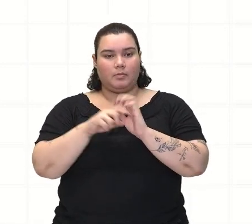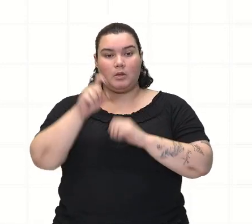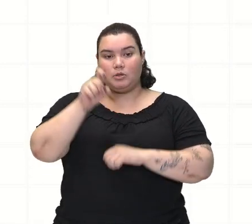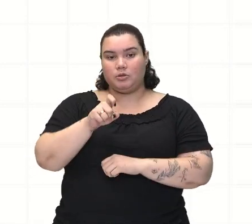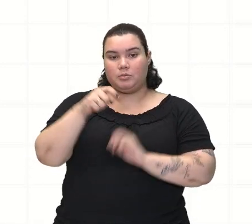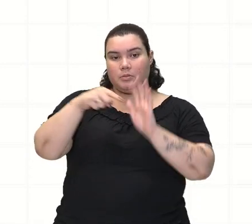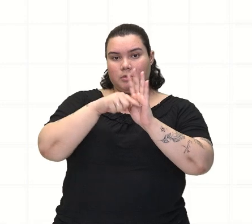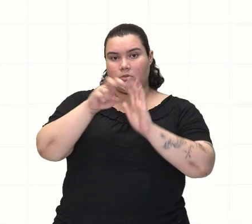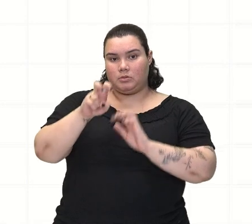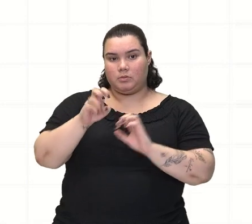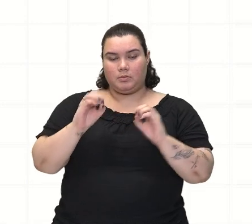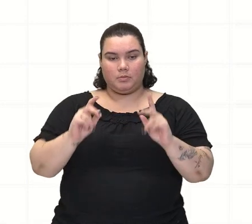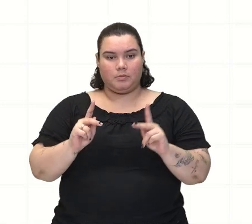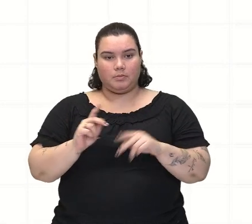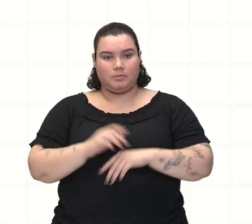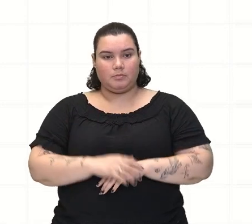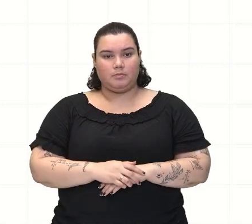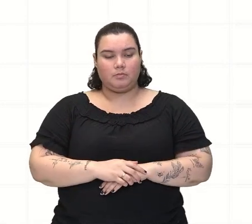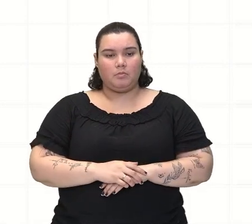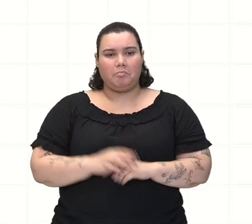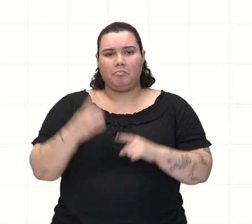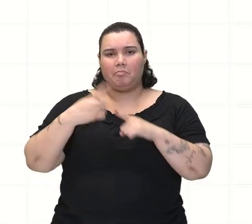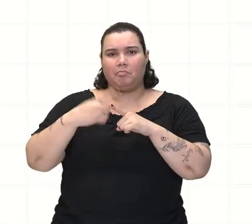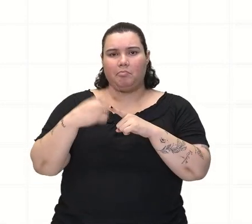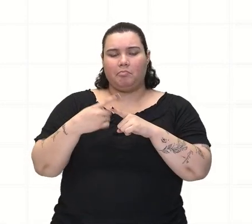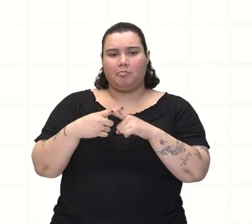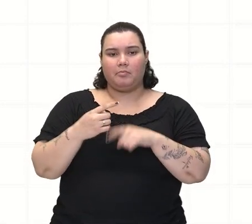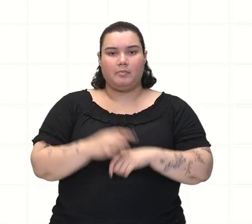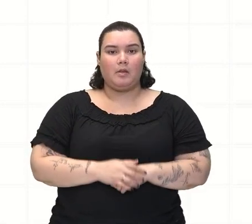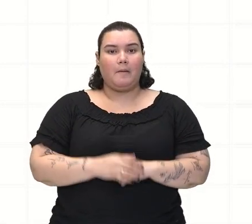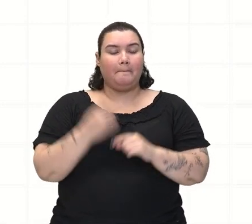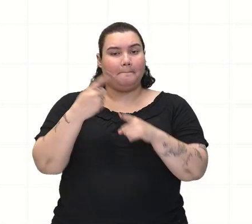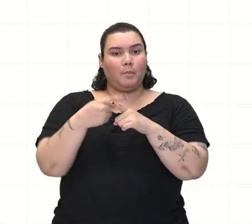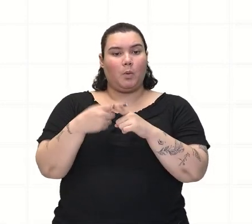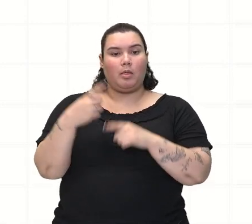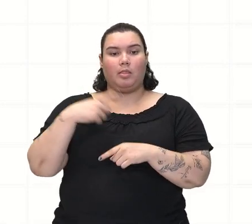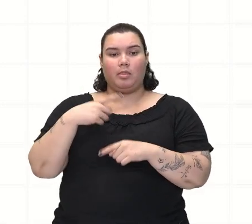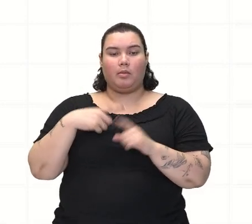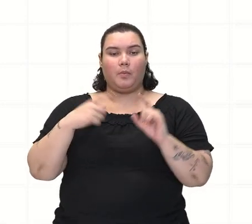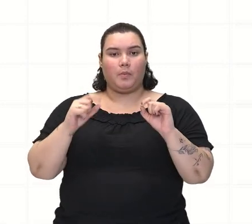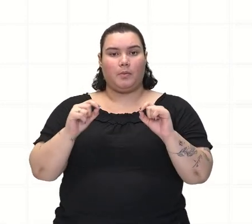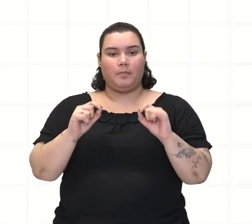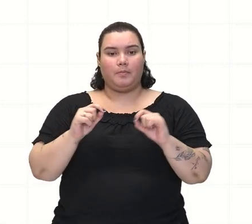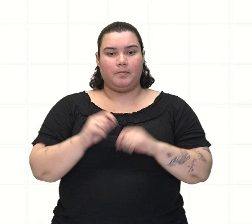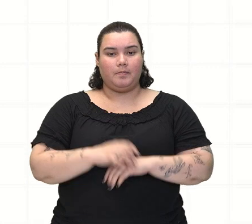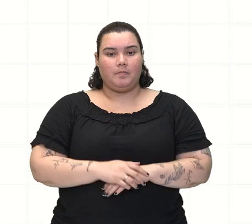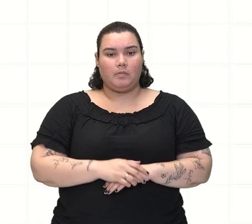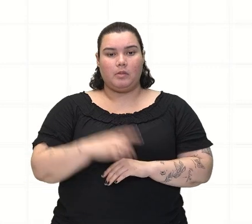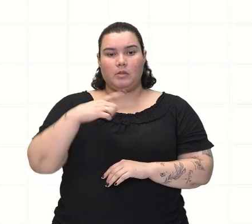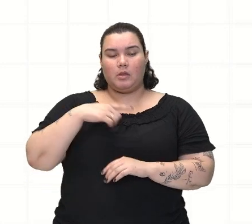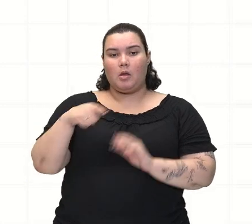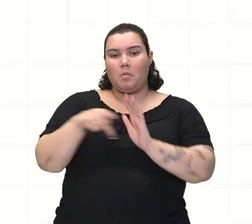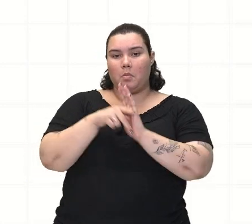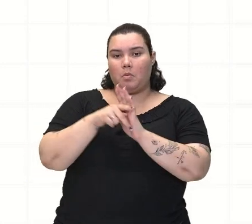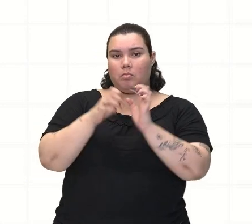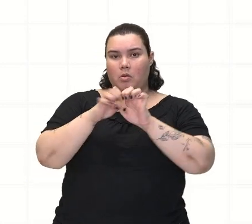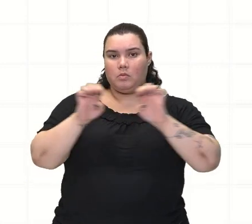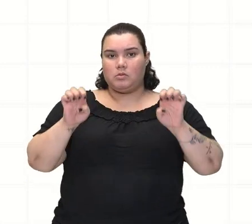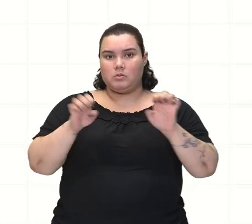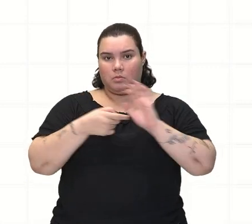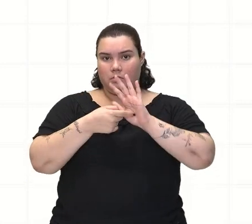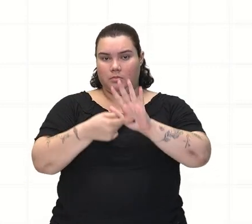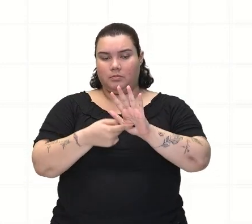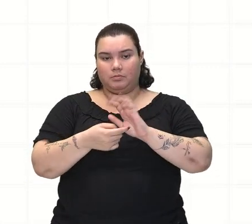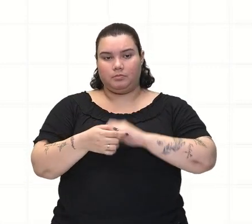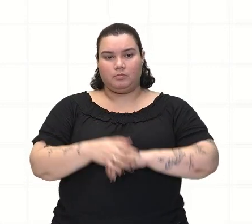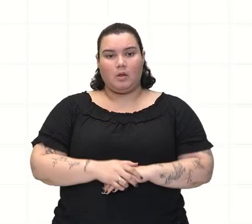5, beleza? Porque nesse caso nós temos essa condição, tudo bem? E agora, o que é que eu faço?